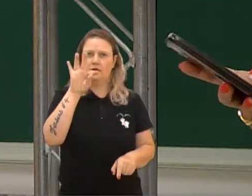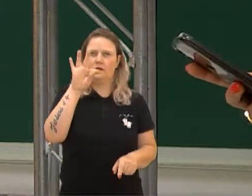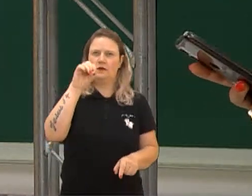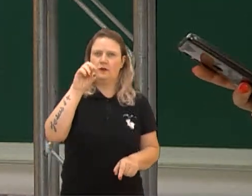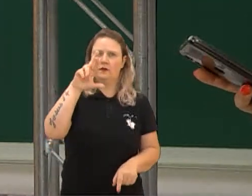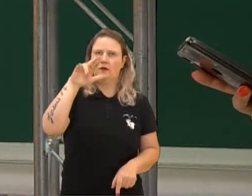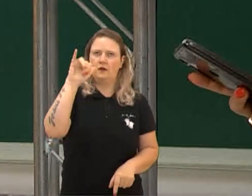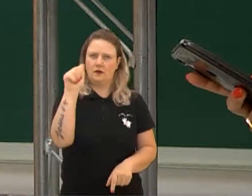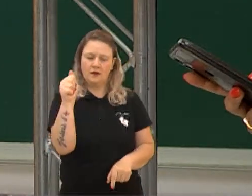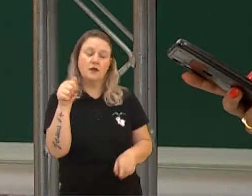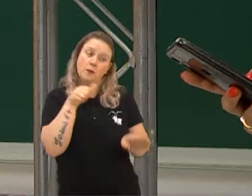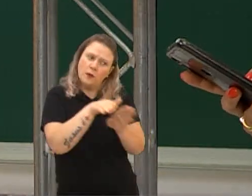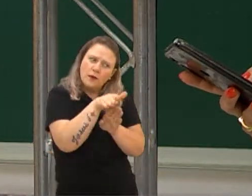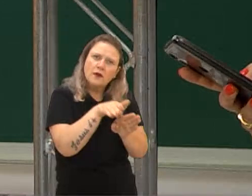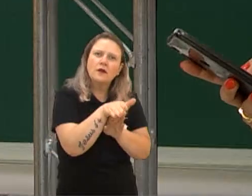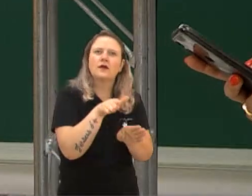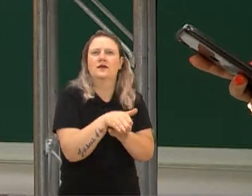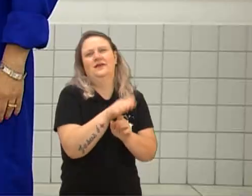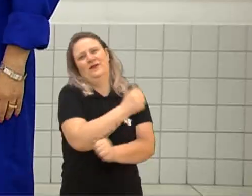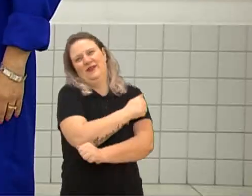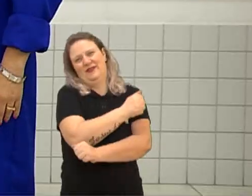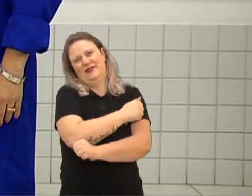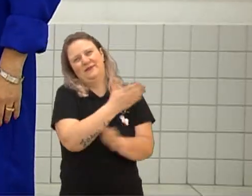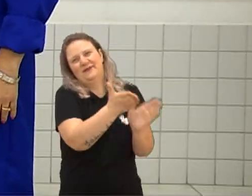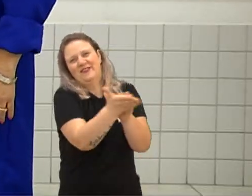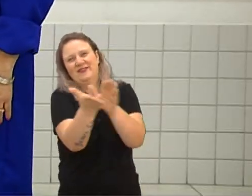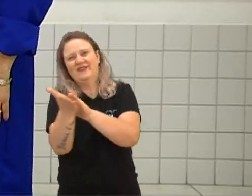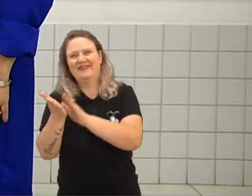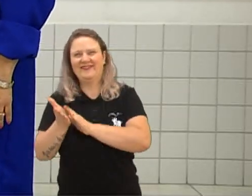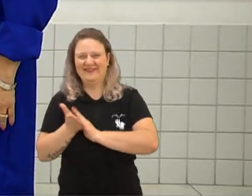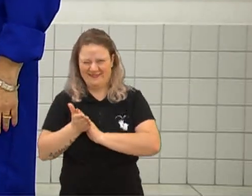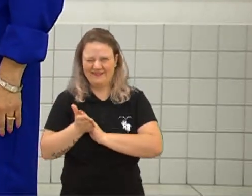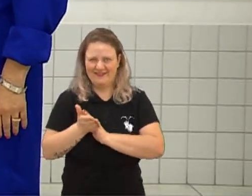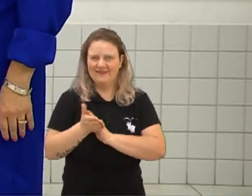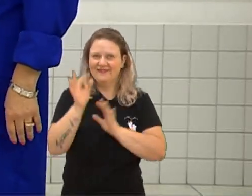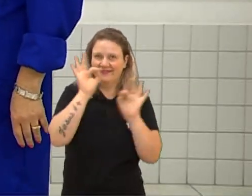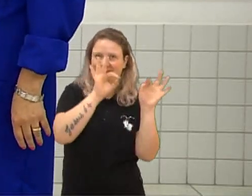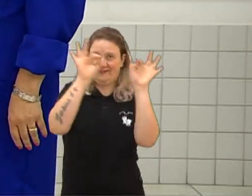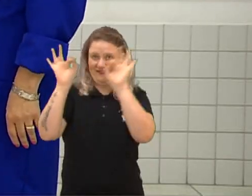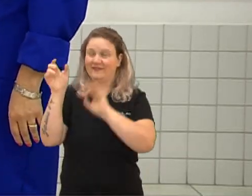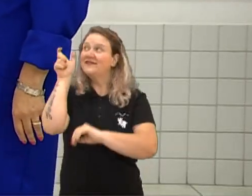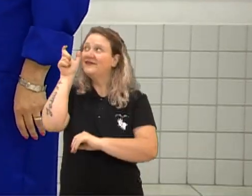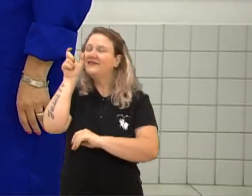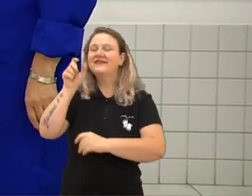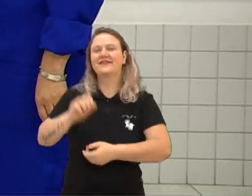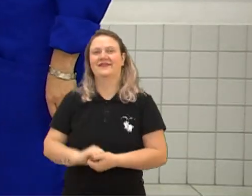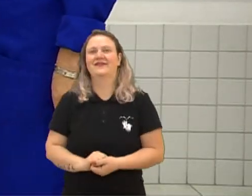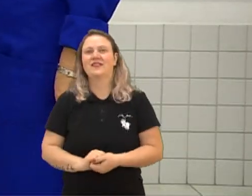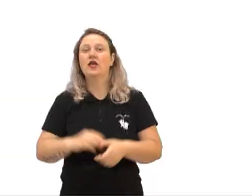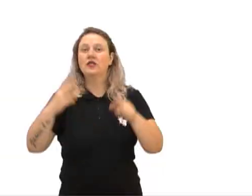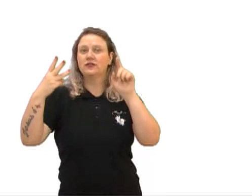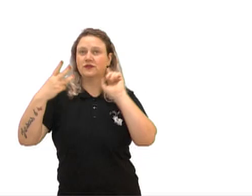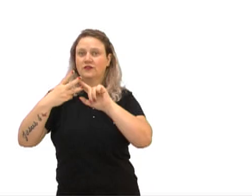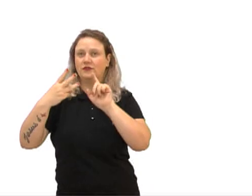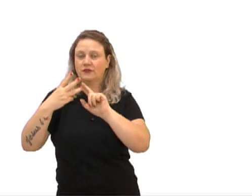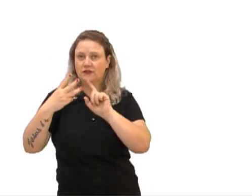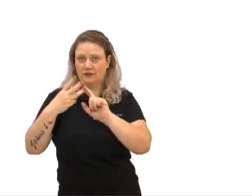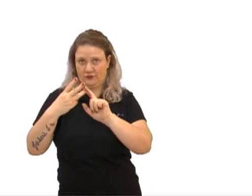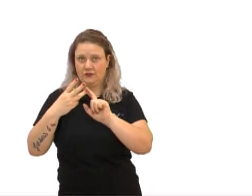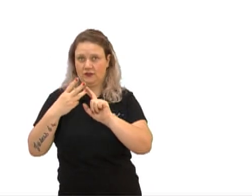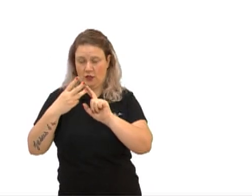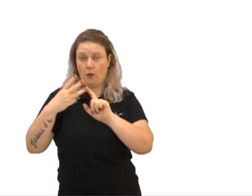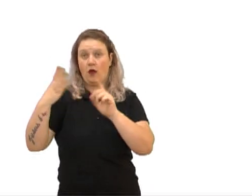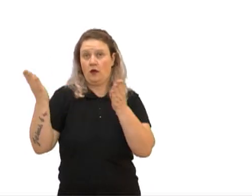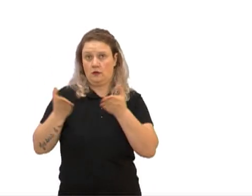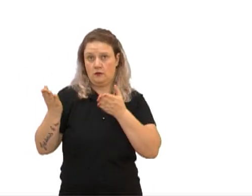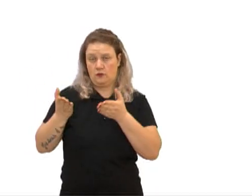aí, orientando vocês também nessa jornada nossa. Legal. Né? Continuando aqui, então, pessoal. No terceiro critério que nós